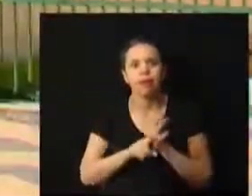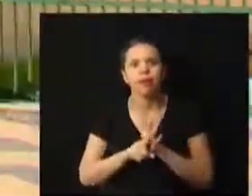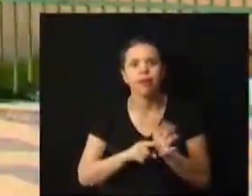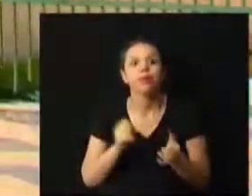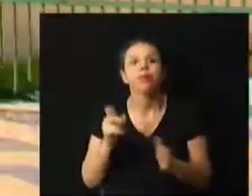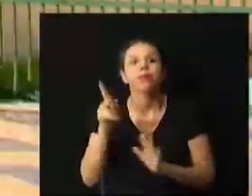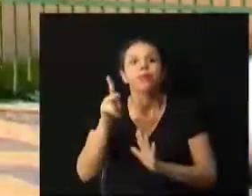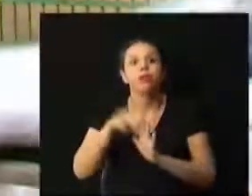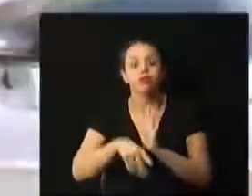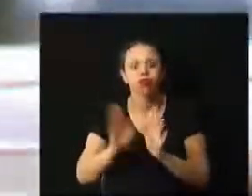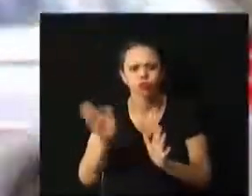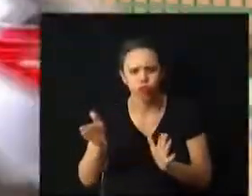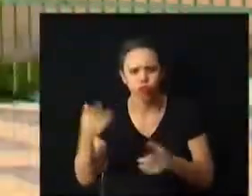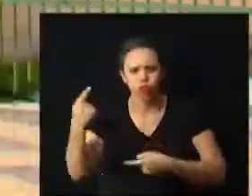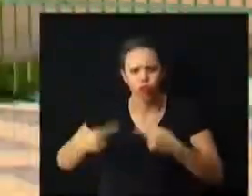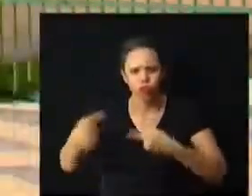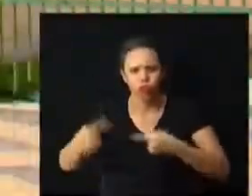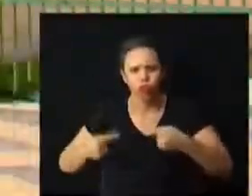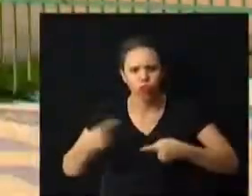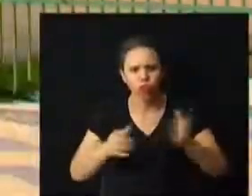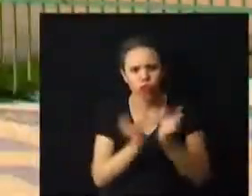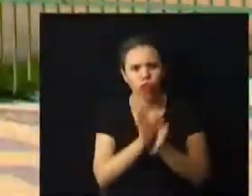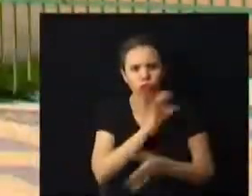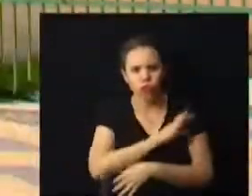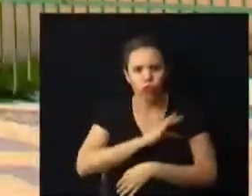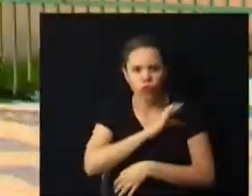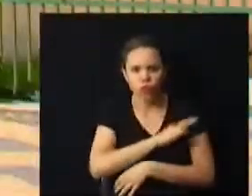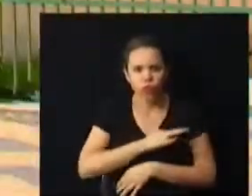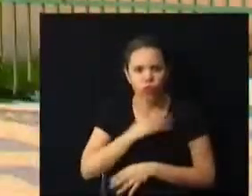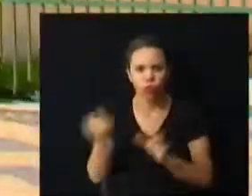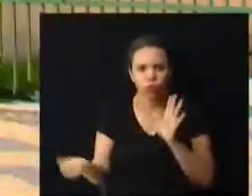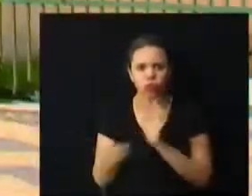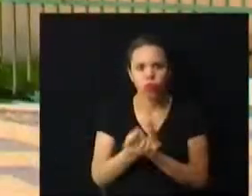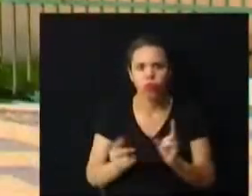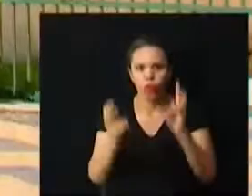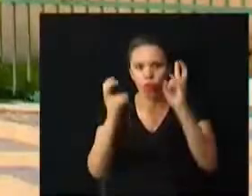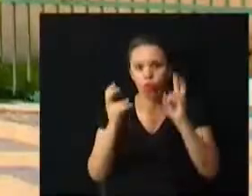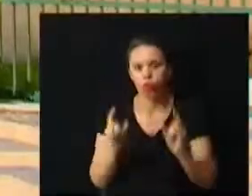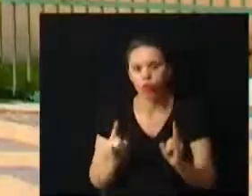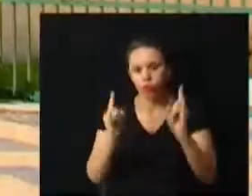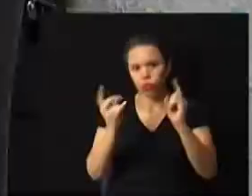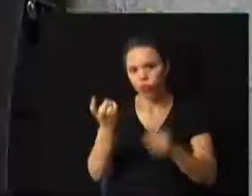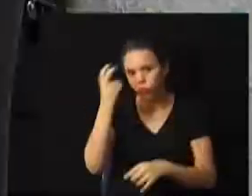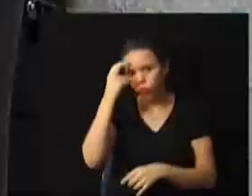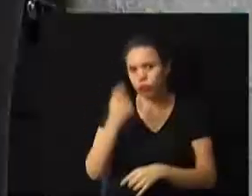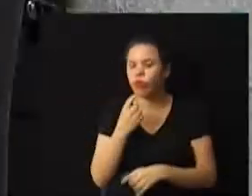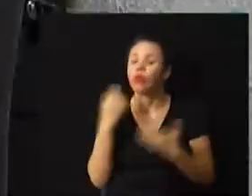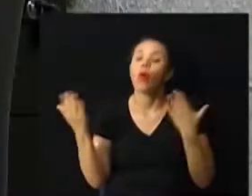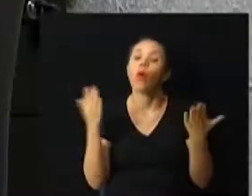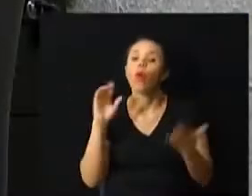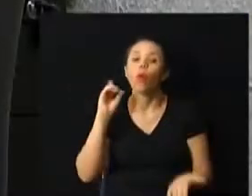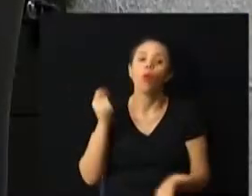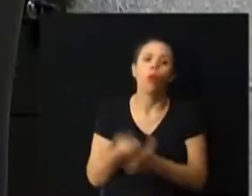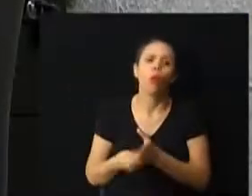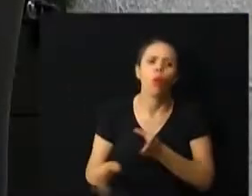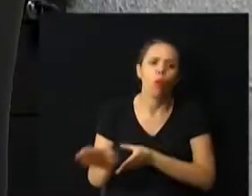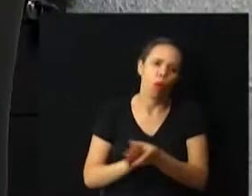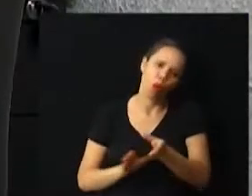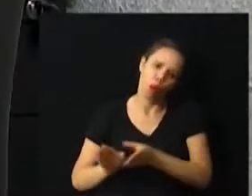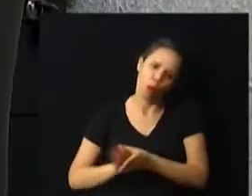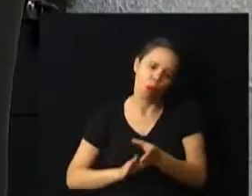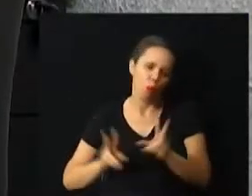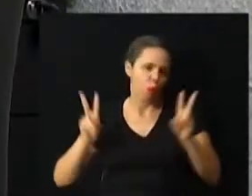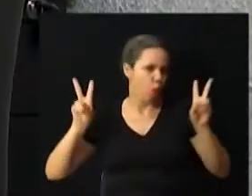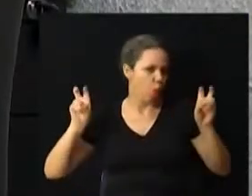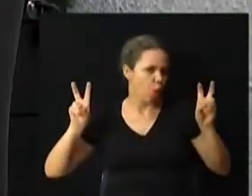também se o projeto já foi debatido pela equipe técnica do Patrimônio Cultural de Campinas e qual foi a decisão do Conselho